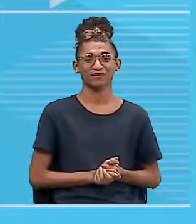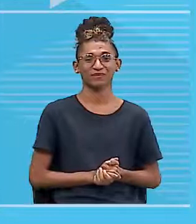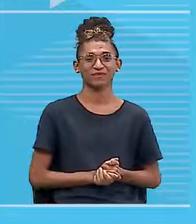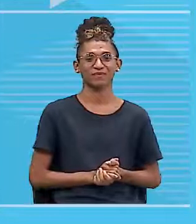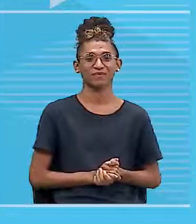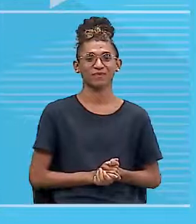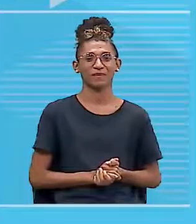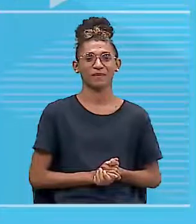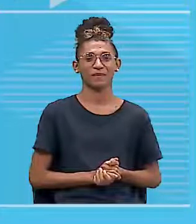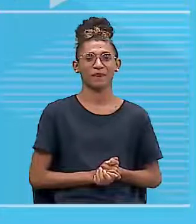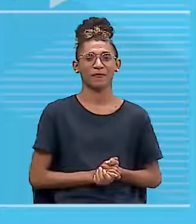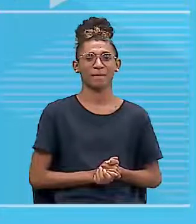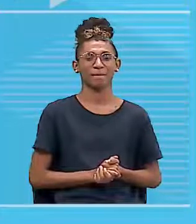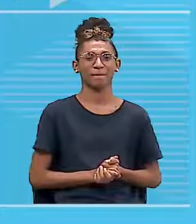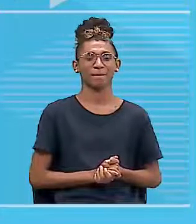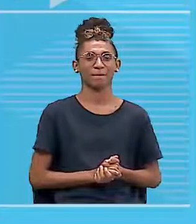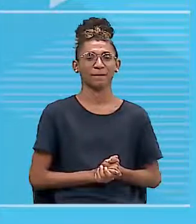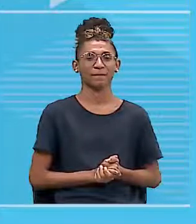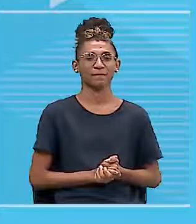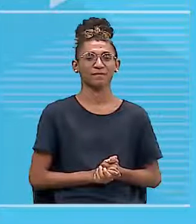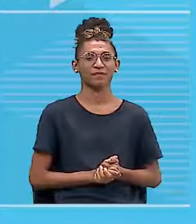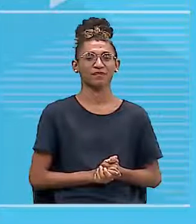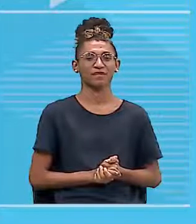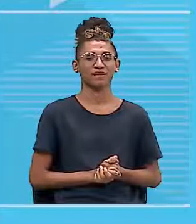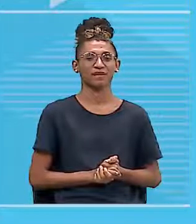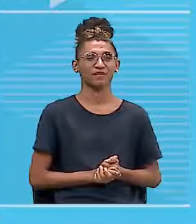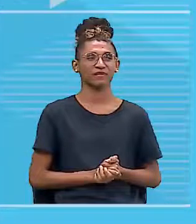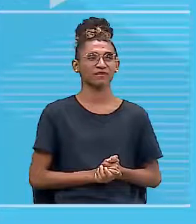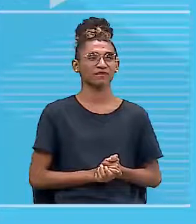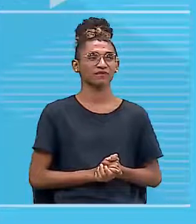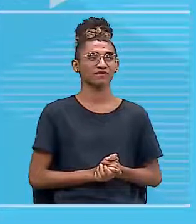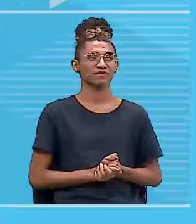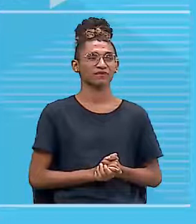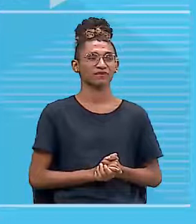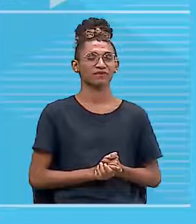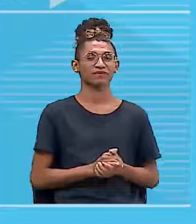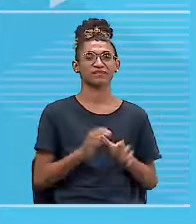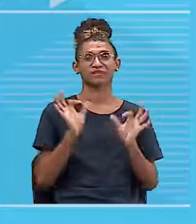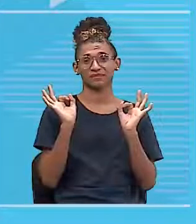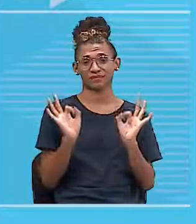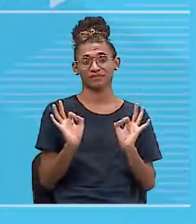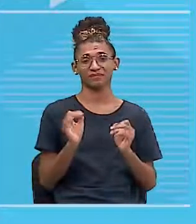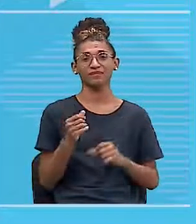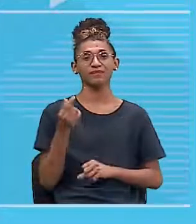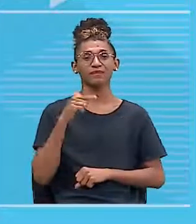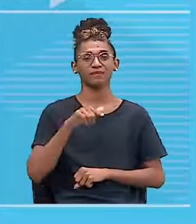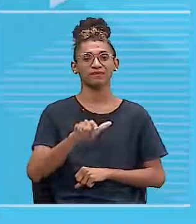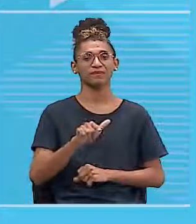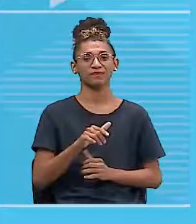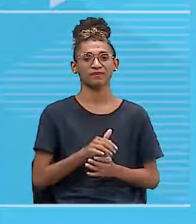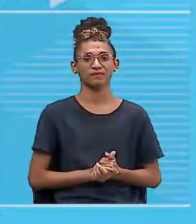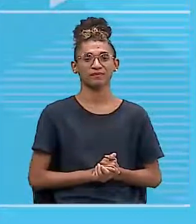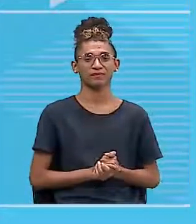c de coração apaixonado tu não acertou hein show de bola show de bola show de bola show de bola show de bola Vamos para outra